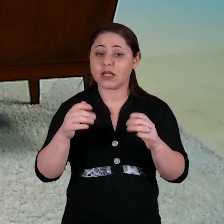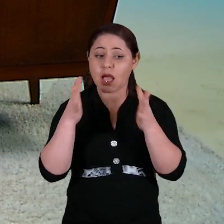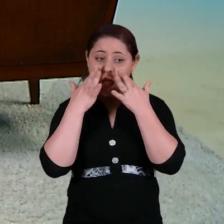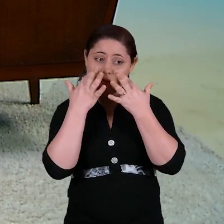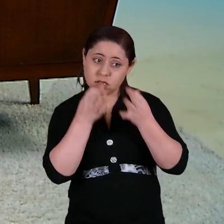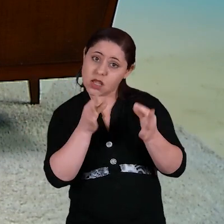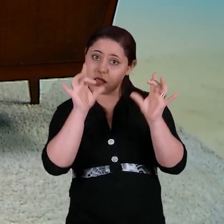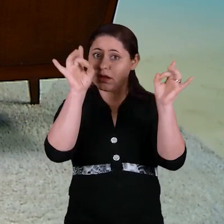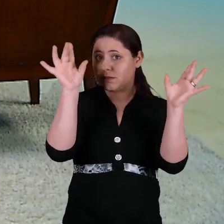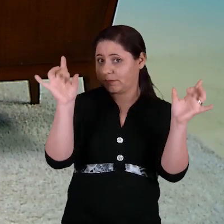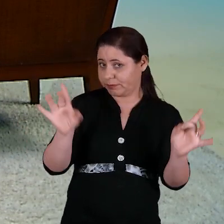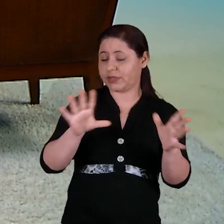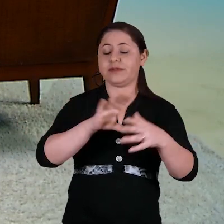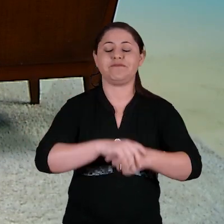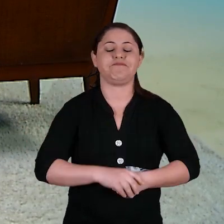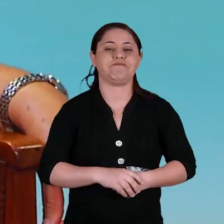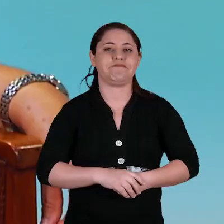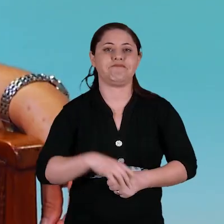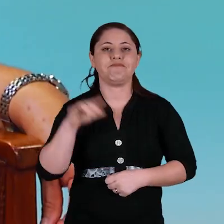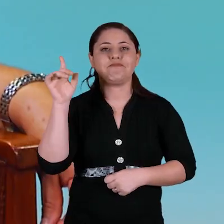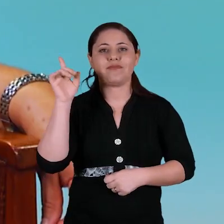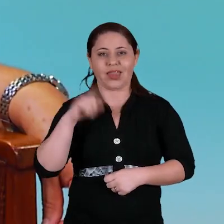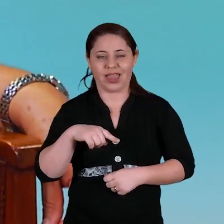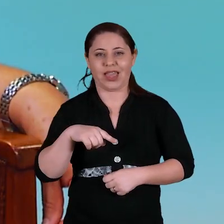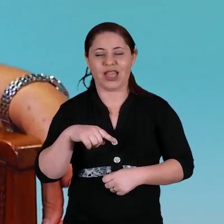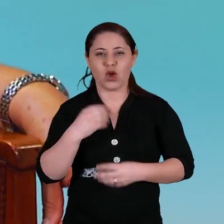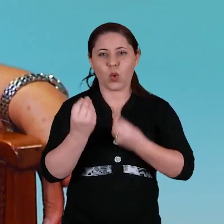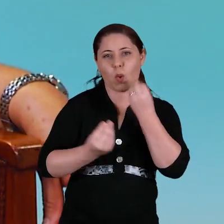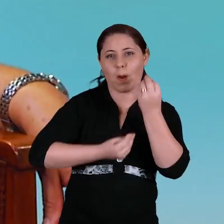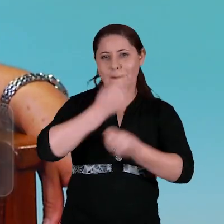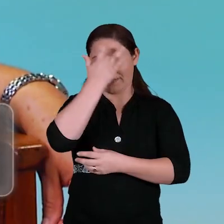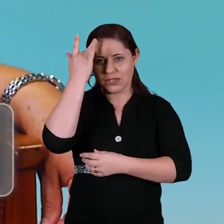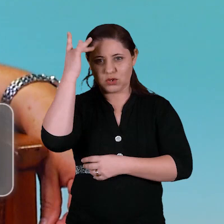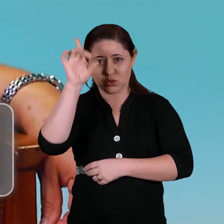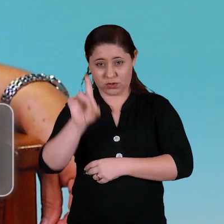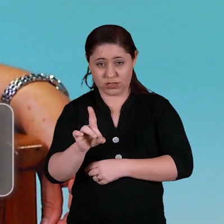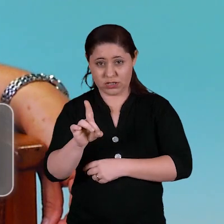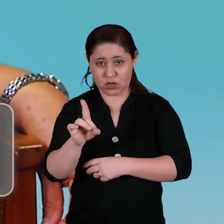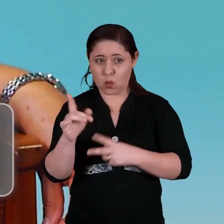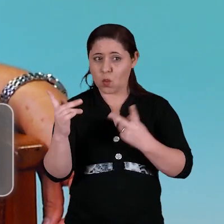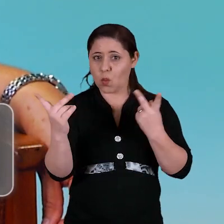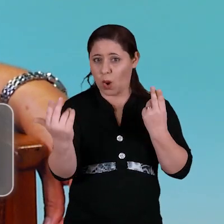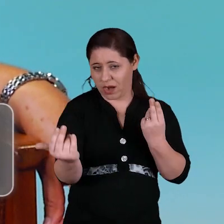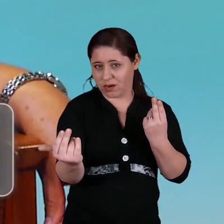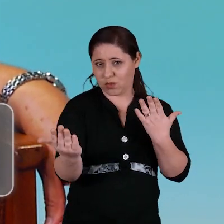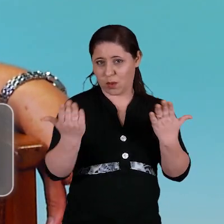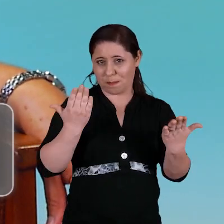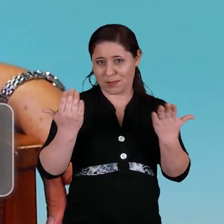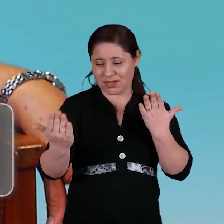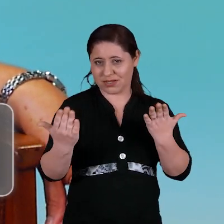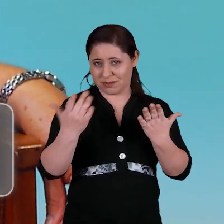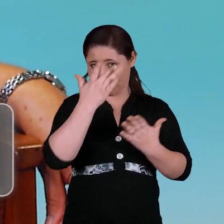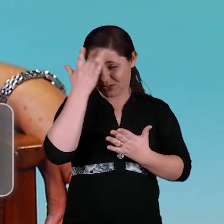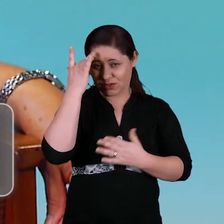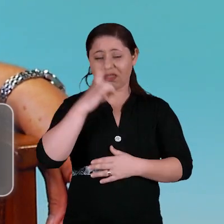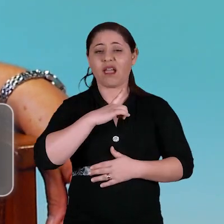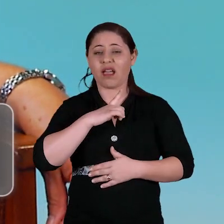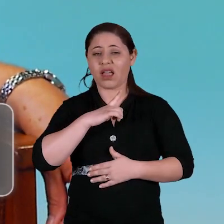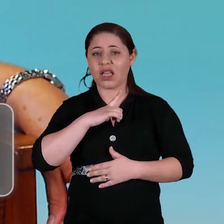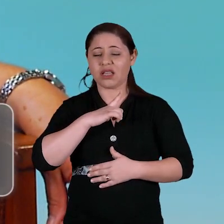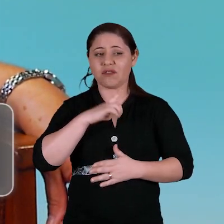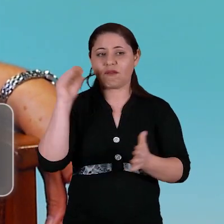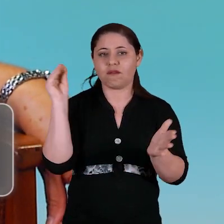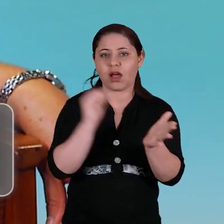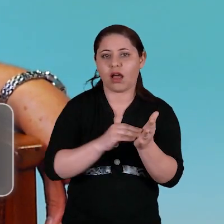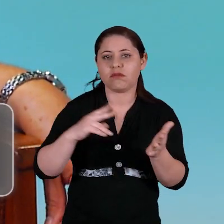atenção especial? Então, assim como a pessoa com deficiência, também temos essa deficiência nas